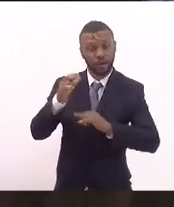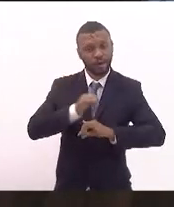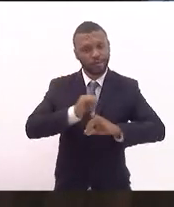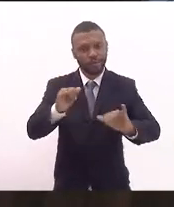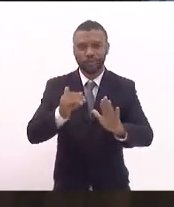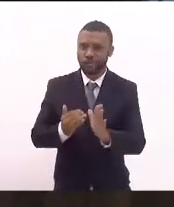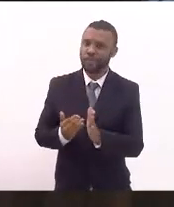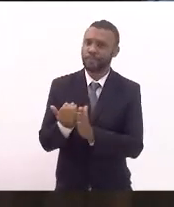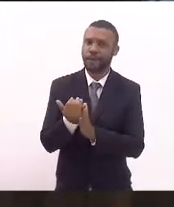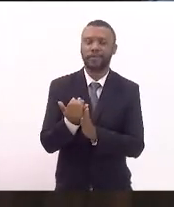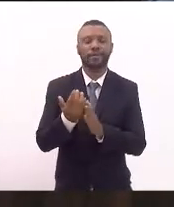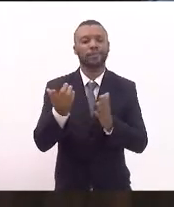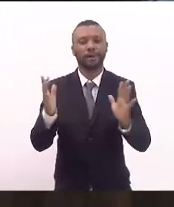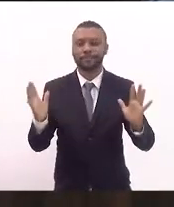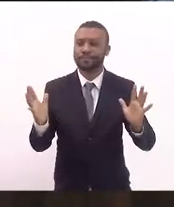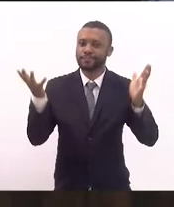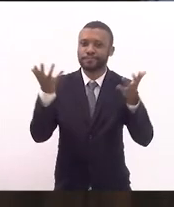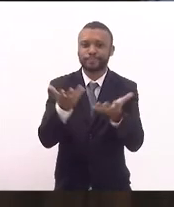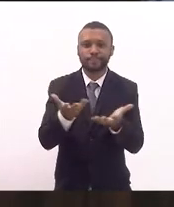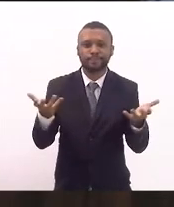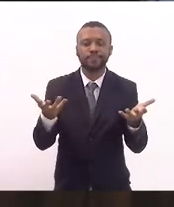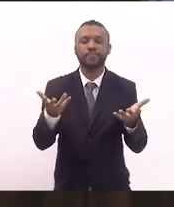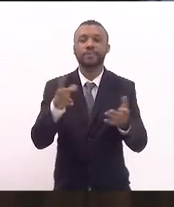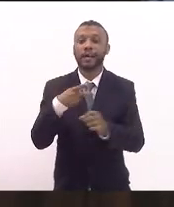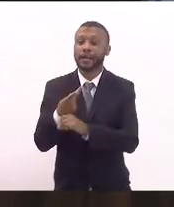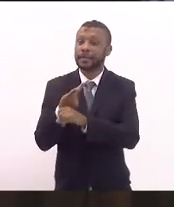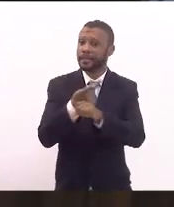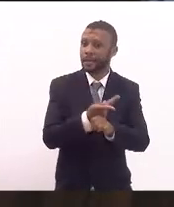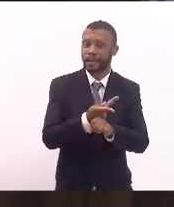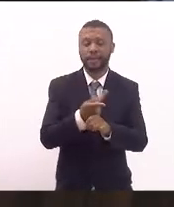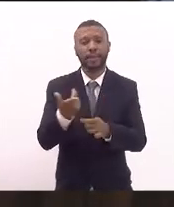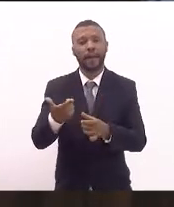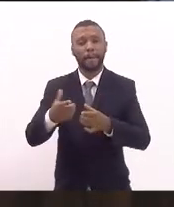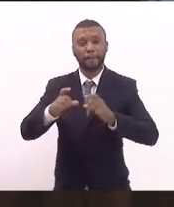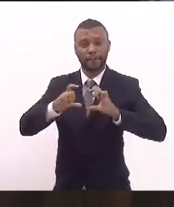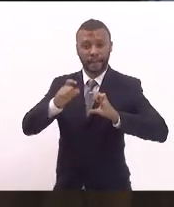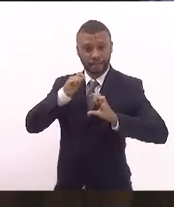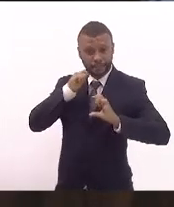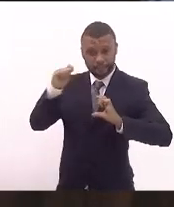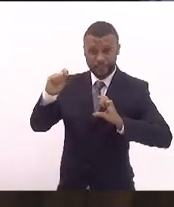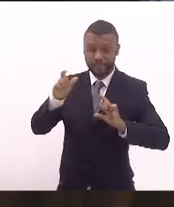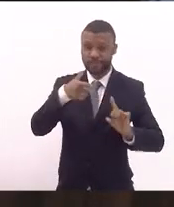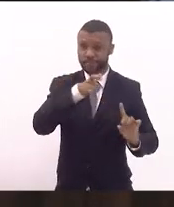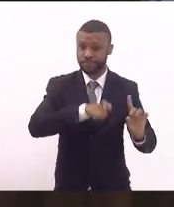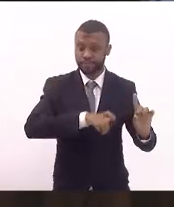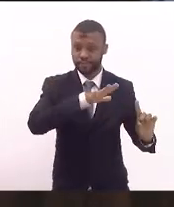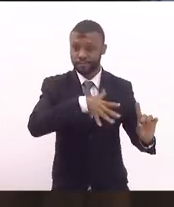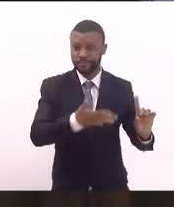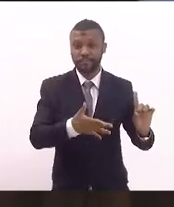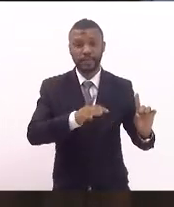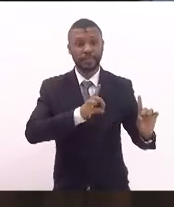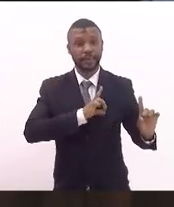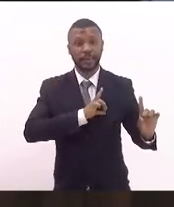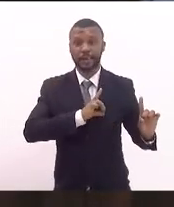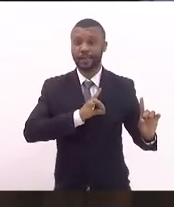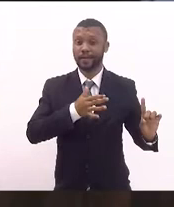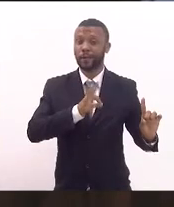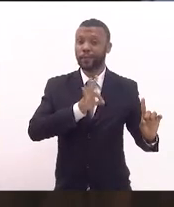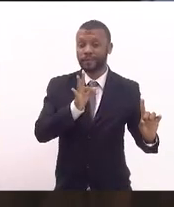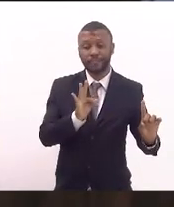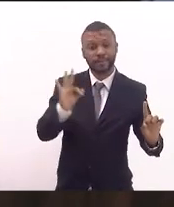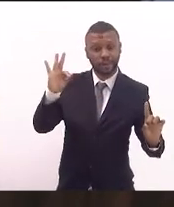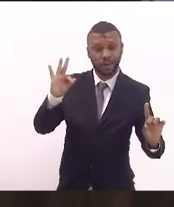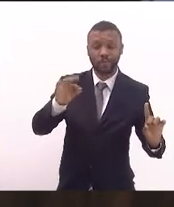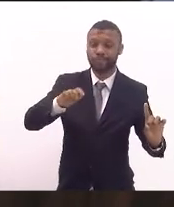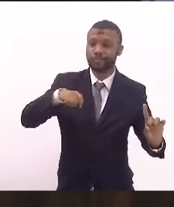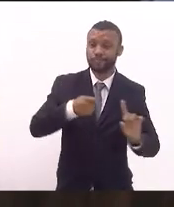sessão solene da entrega da Medalha Tiradentes à delegada da Polícia Federal, doutora Paula Mery Reis de